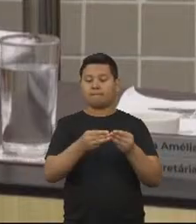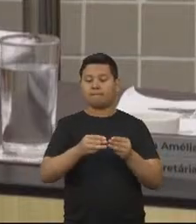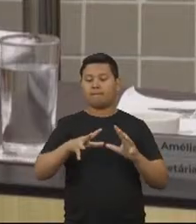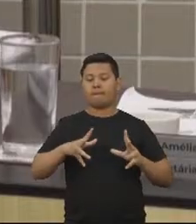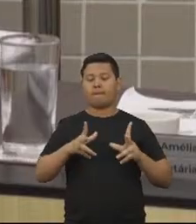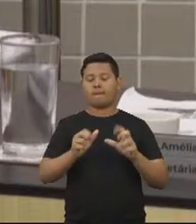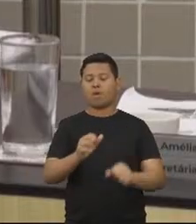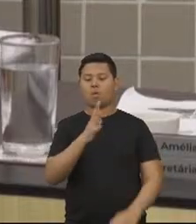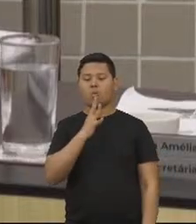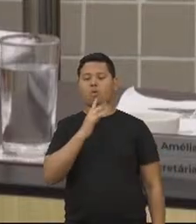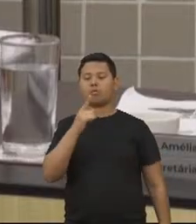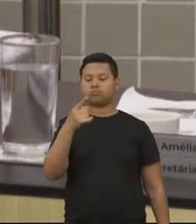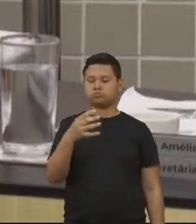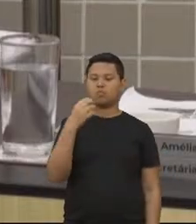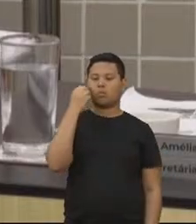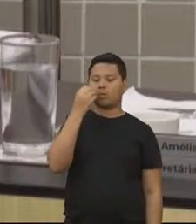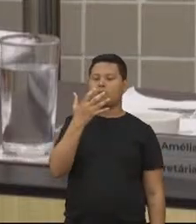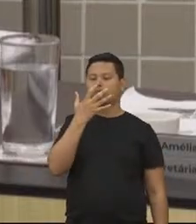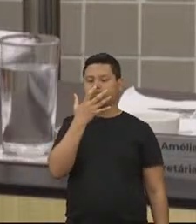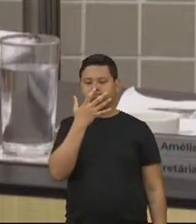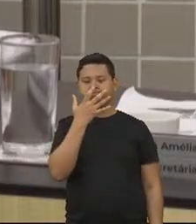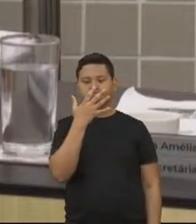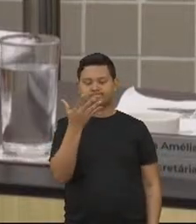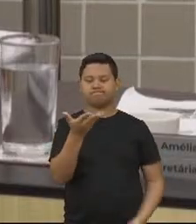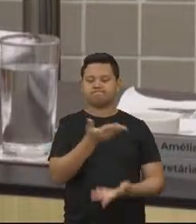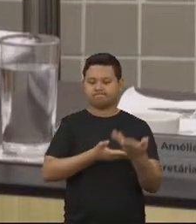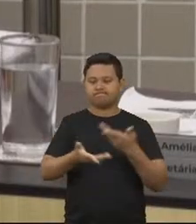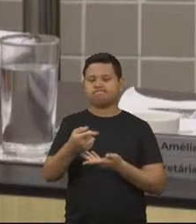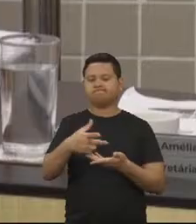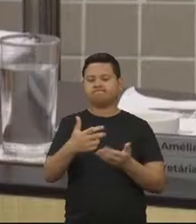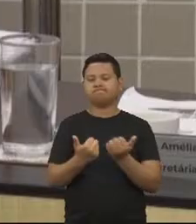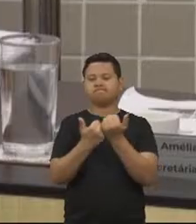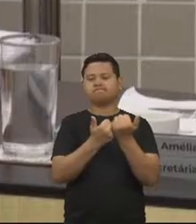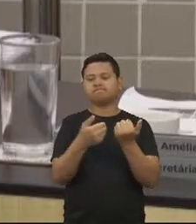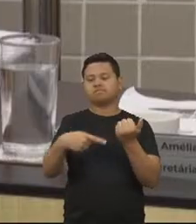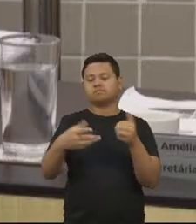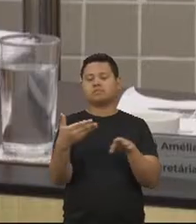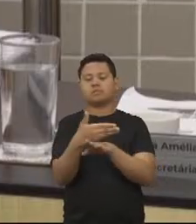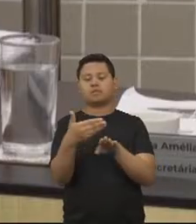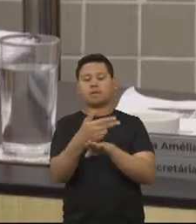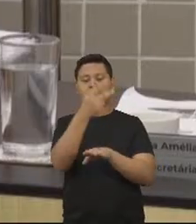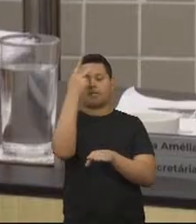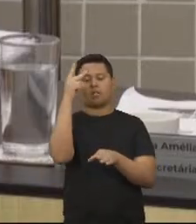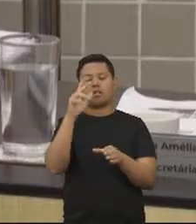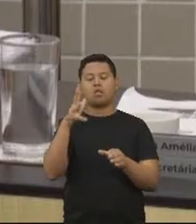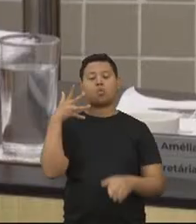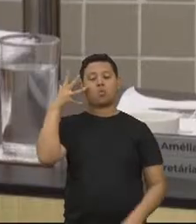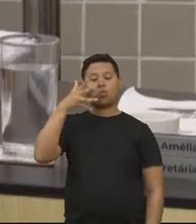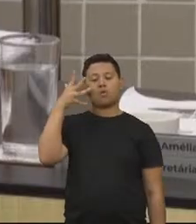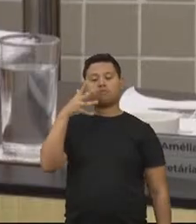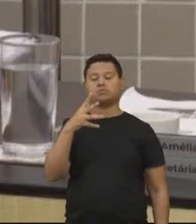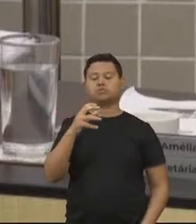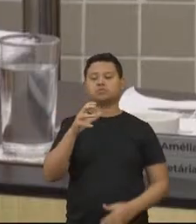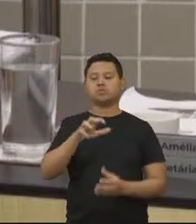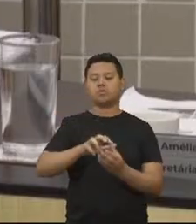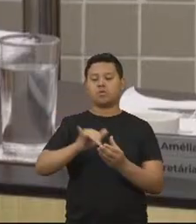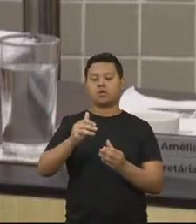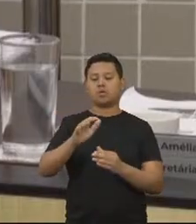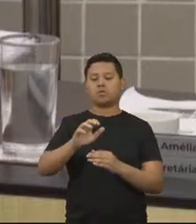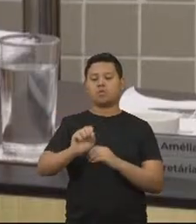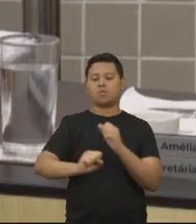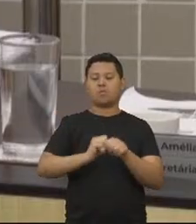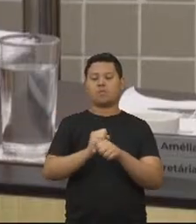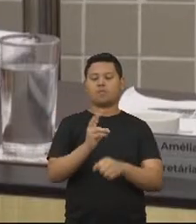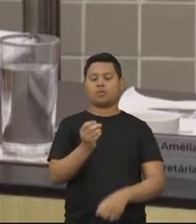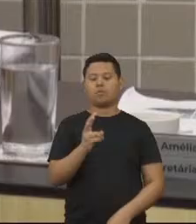todo reconhecimento e apreço aos organizadores, apoiadores e participantes do Jacareí Summit 2025,